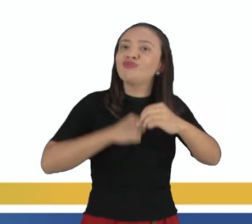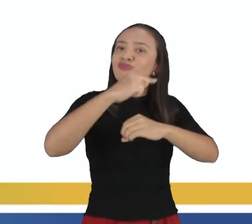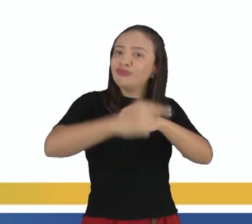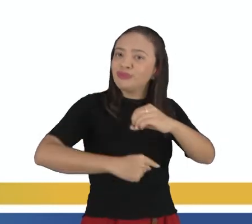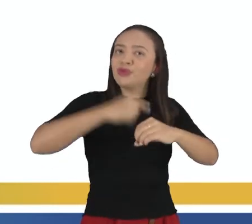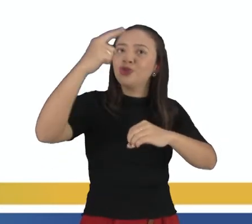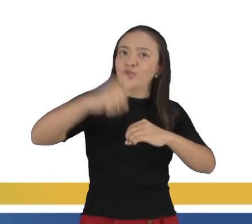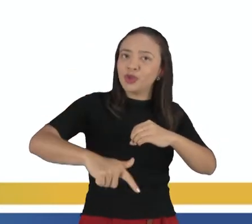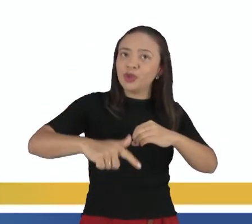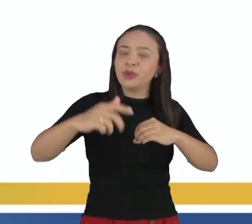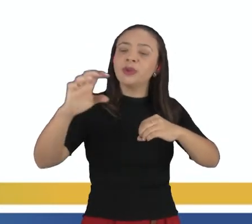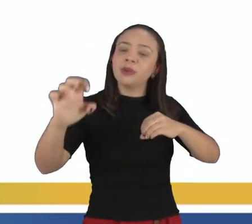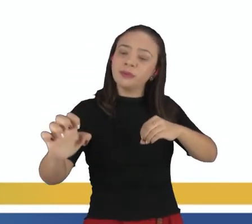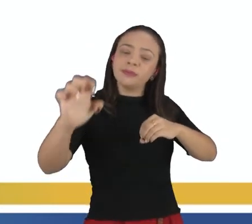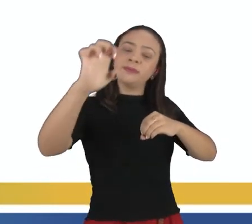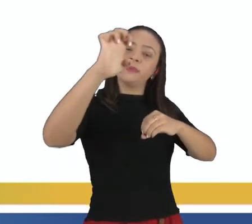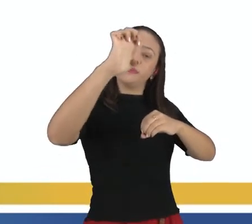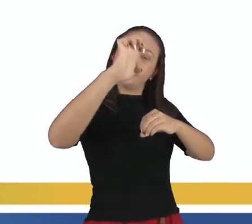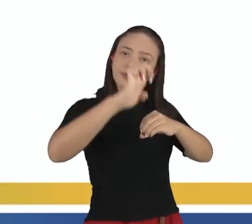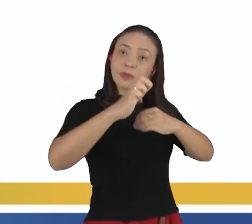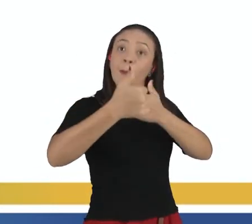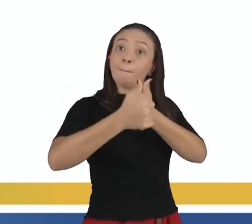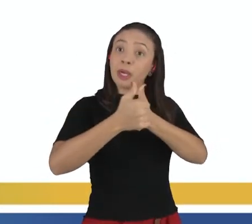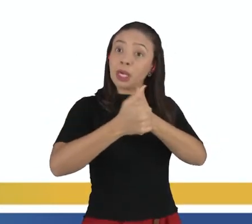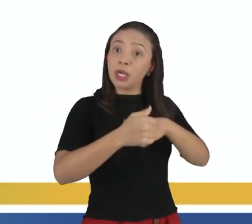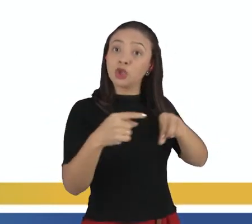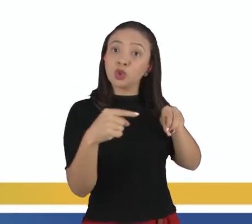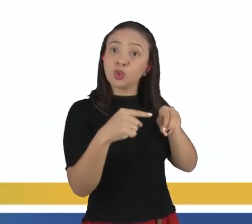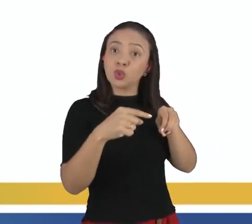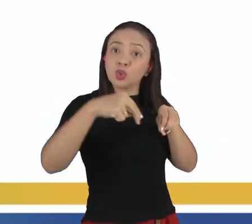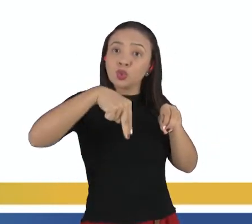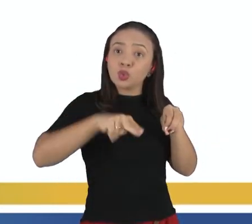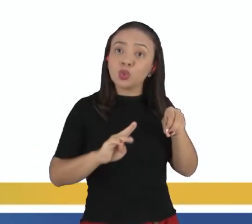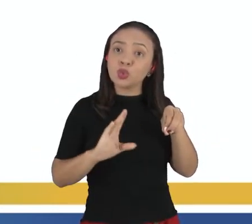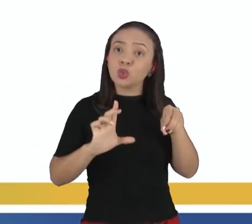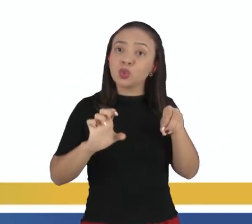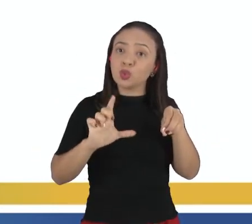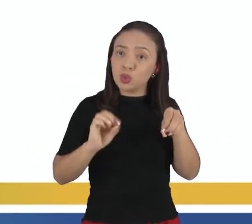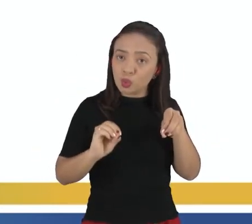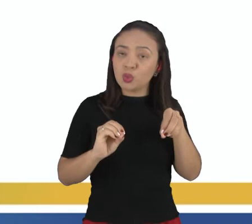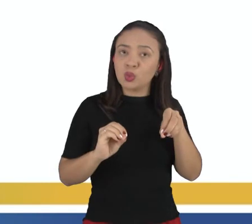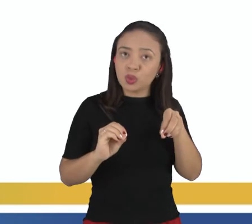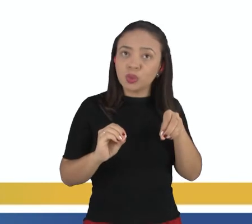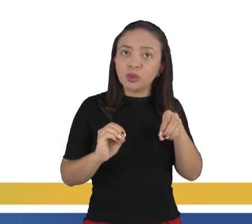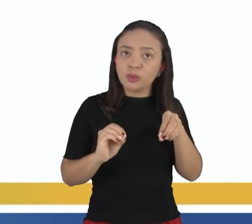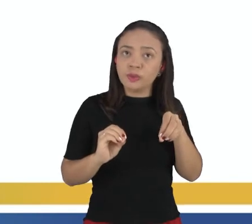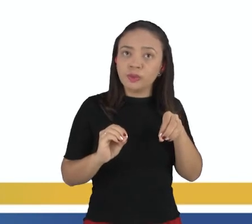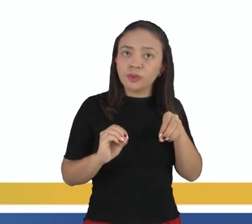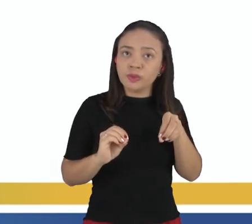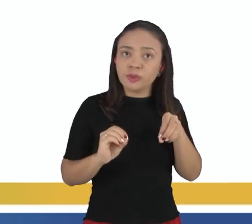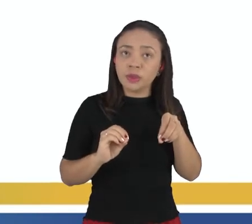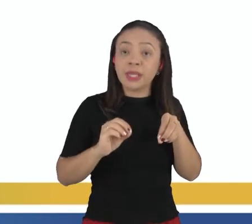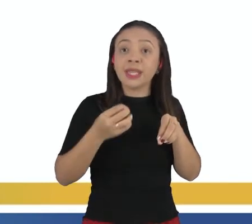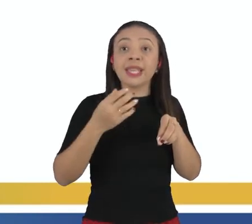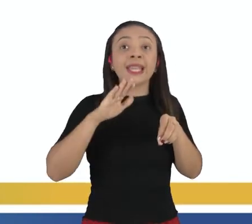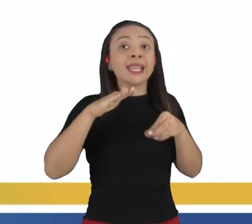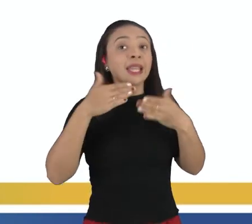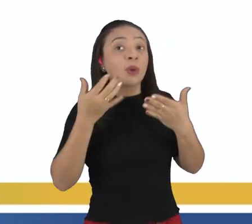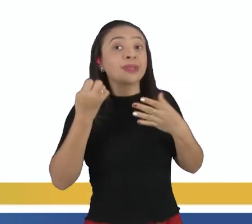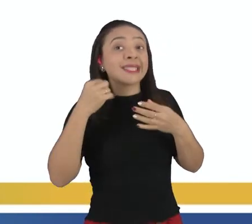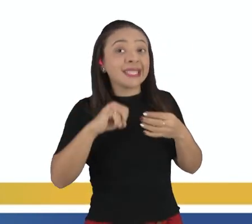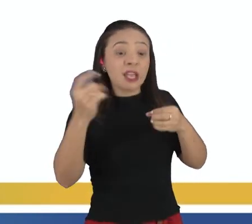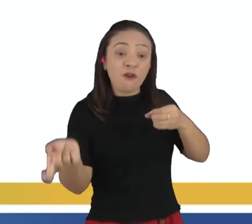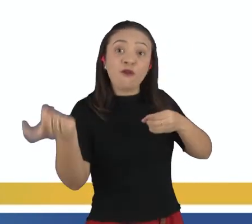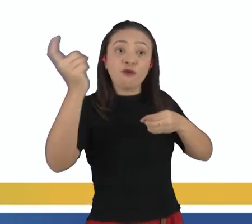ele retorna para a camada mais próximo do núcleo, que é o seu estado fundamental, e quando ele faz esse